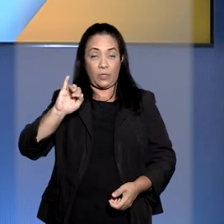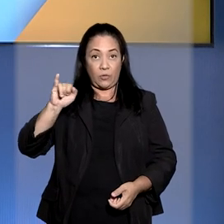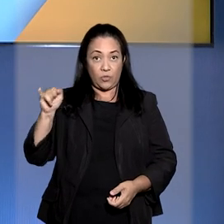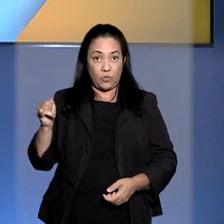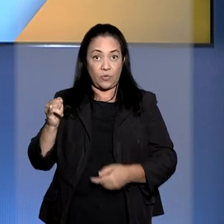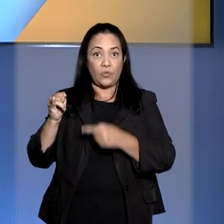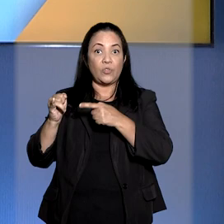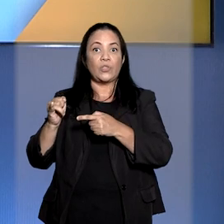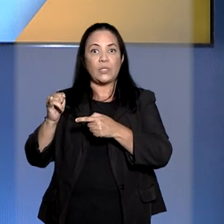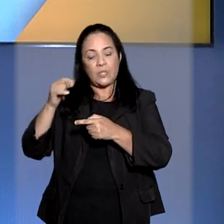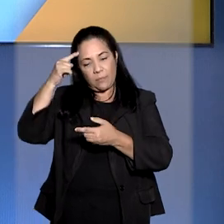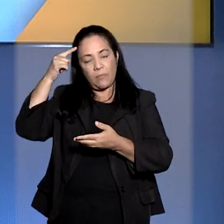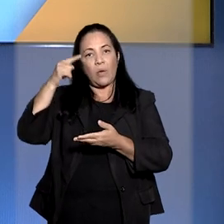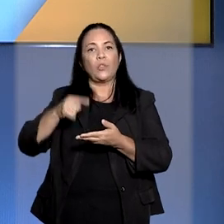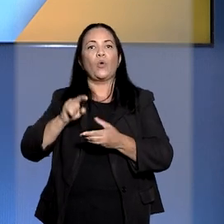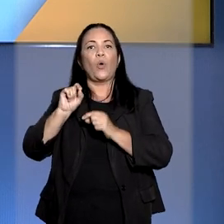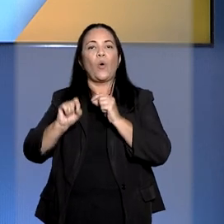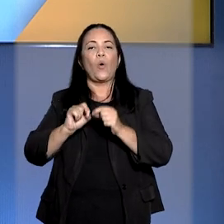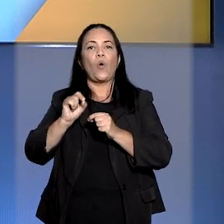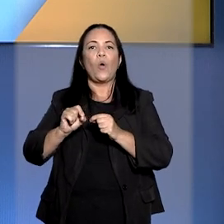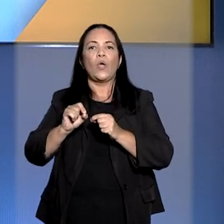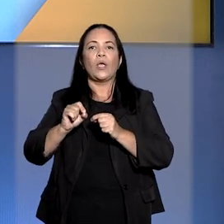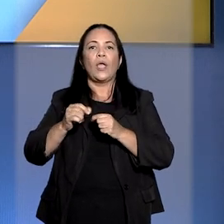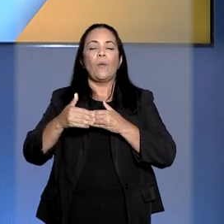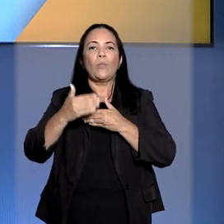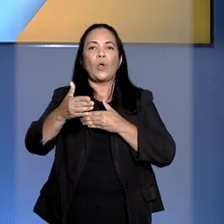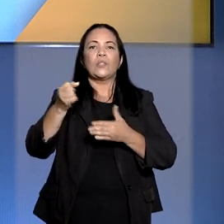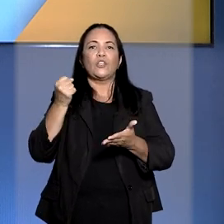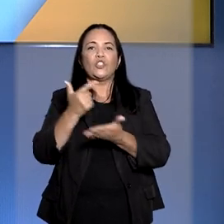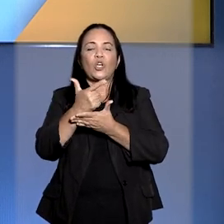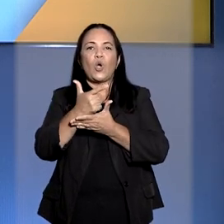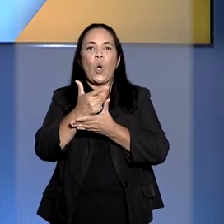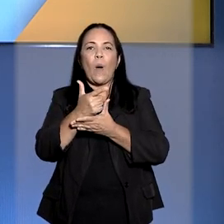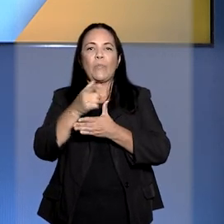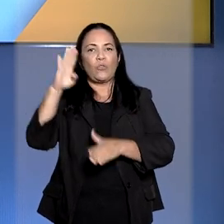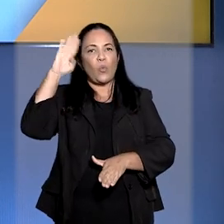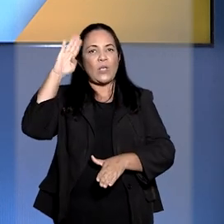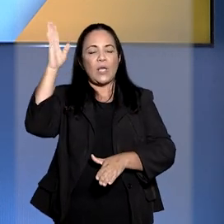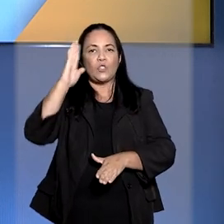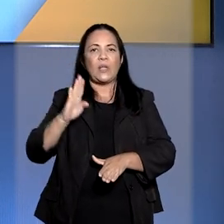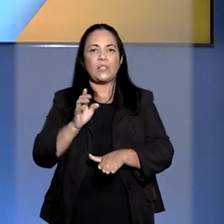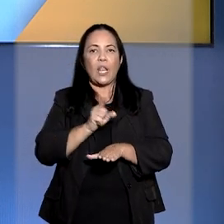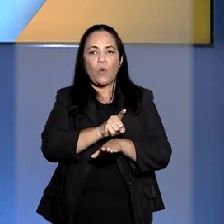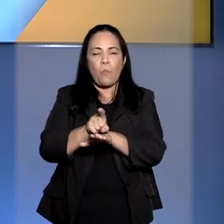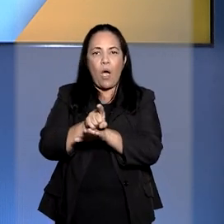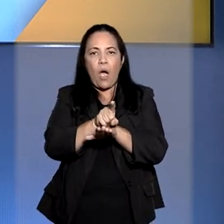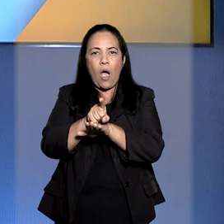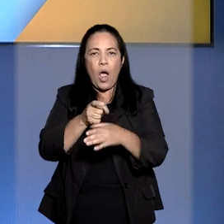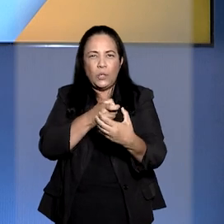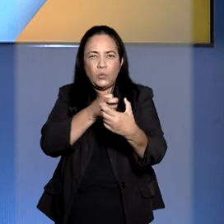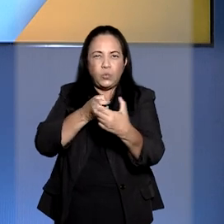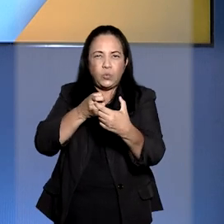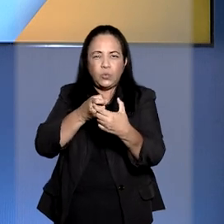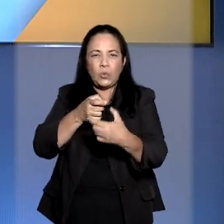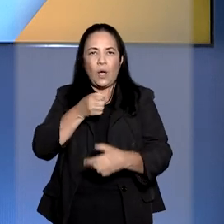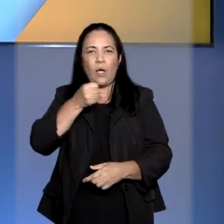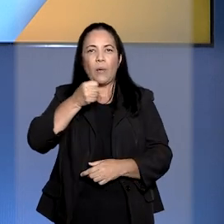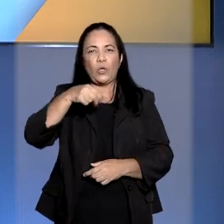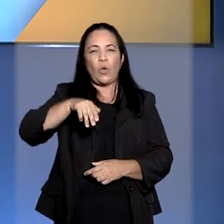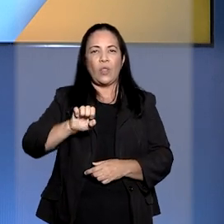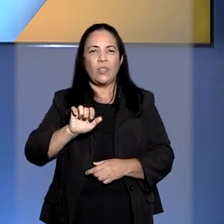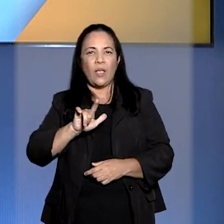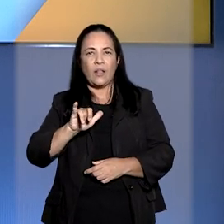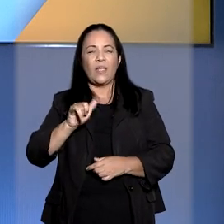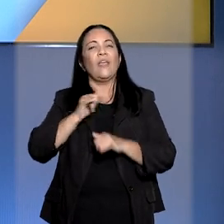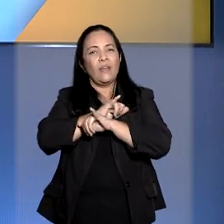Superior Tribunal de Justiça autoriza prosseguimento do processo de compra de blindados pelo exército brasileiro a